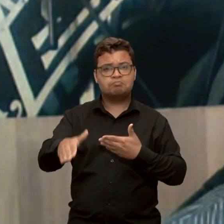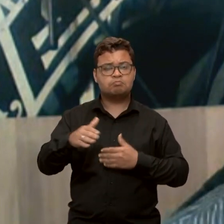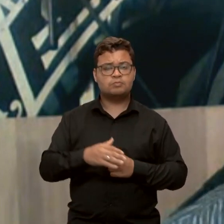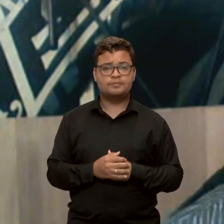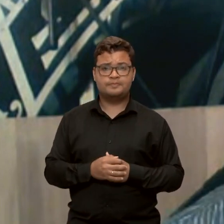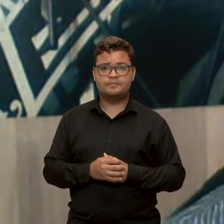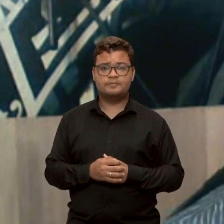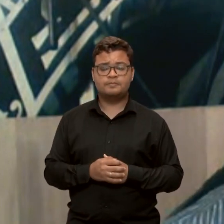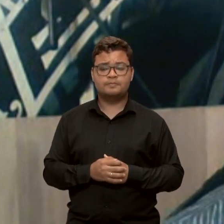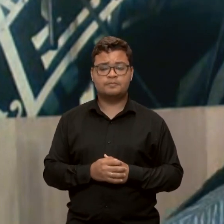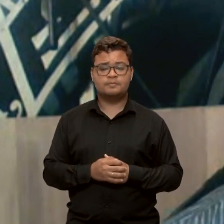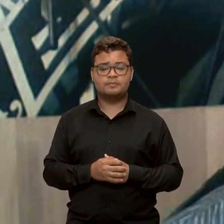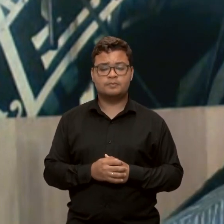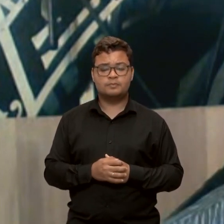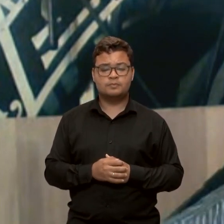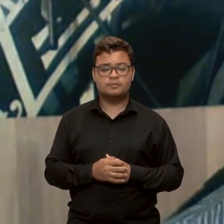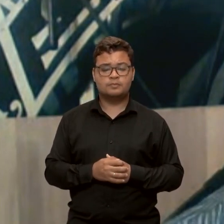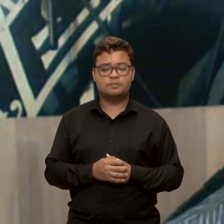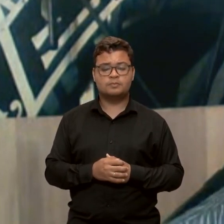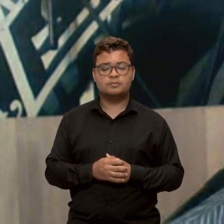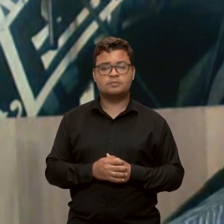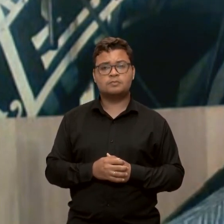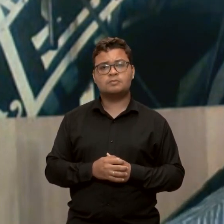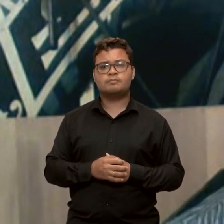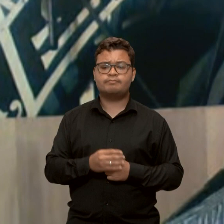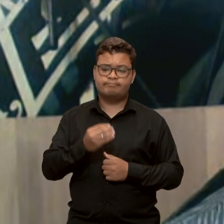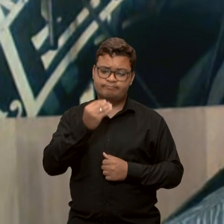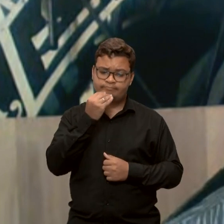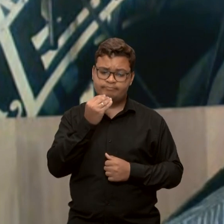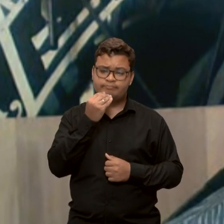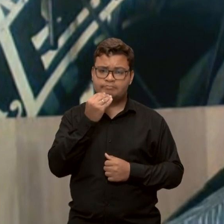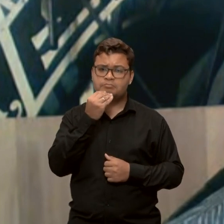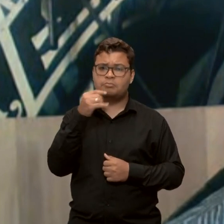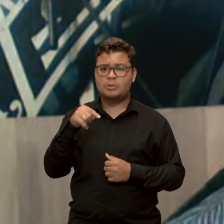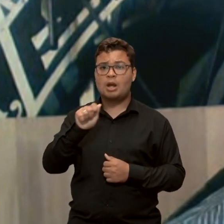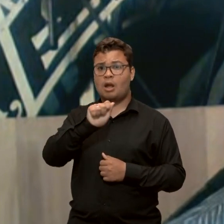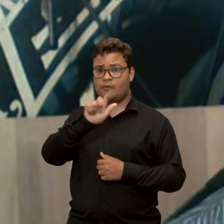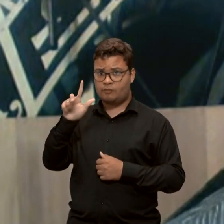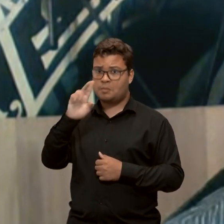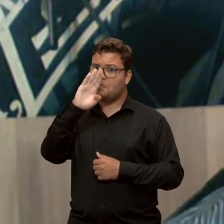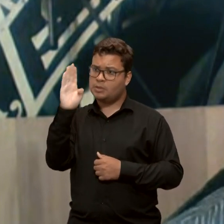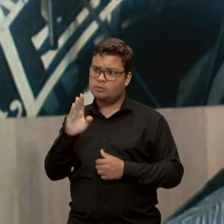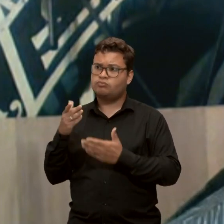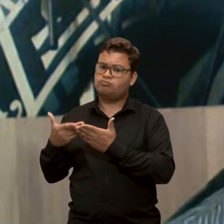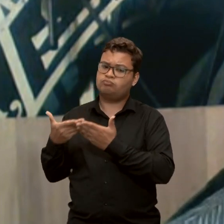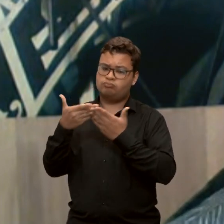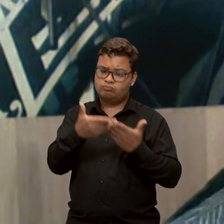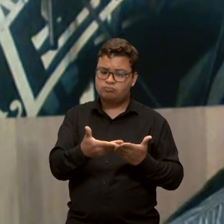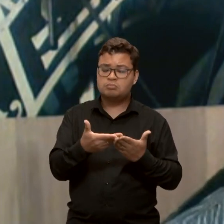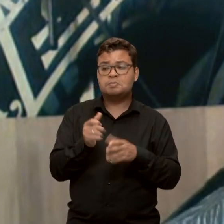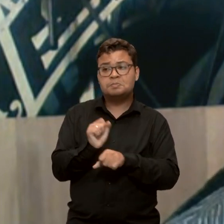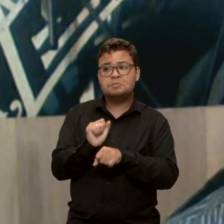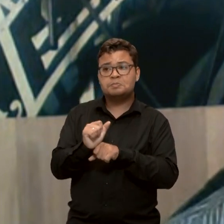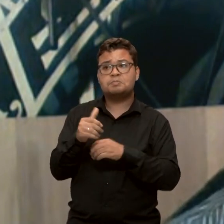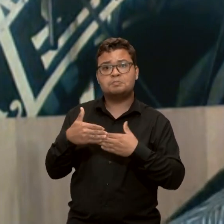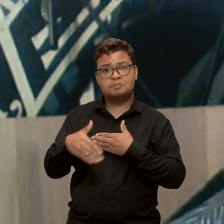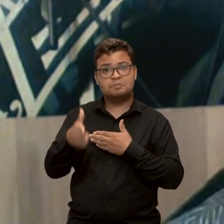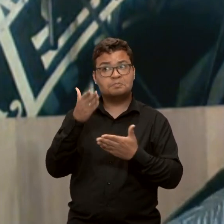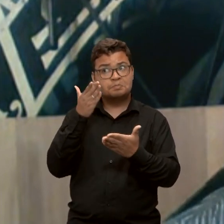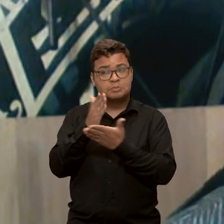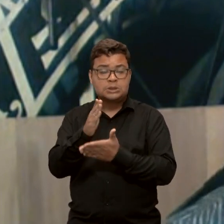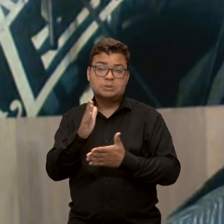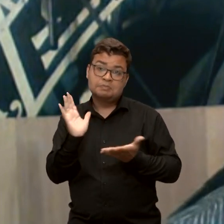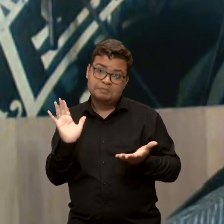Europeia já aprovou o uso, os Estados Unidos seguem no mesmo caminho, tem países na Ásia que já vão